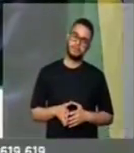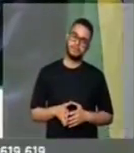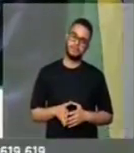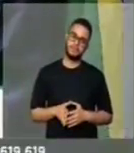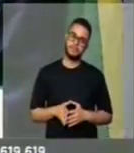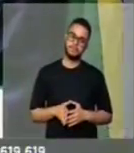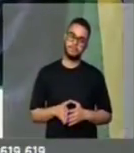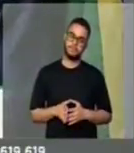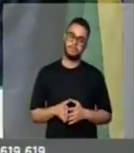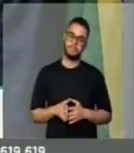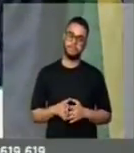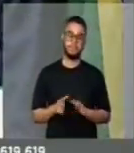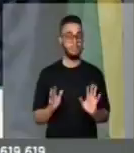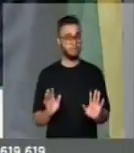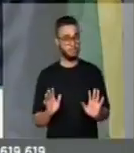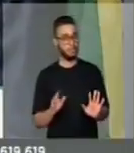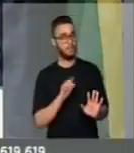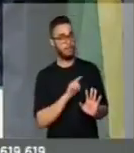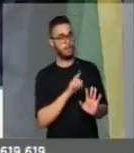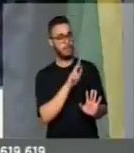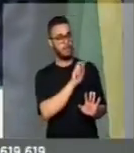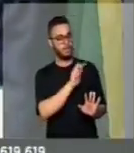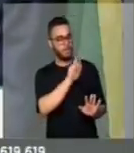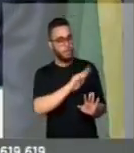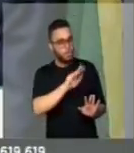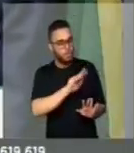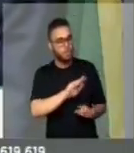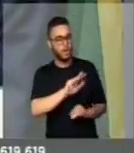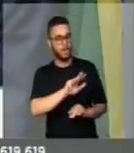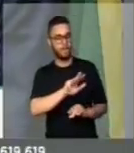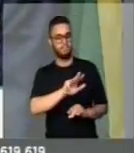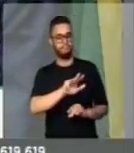Até que o Lula, faça-se justiça, insistiu